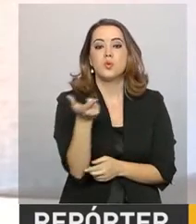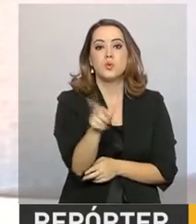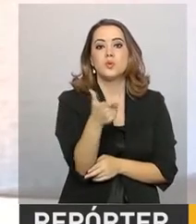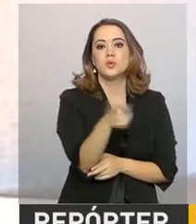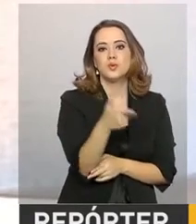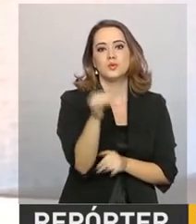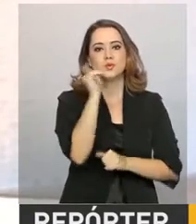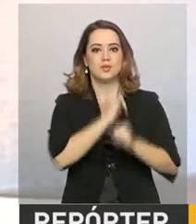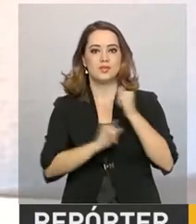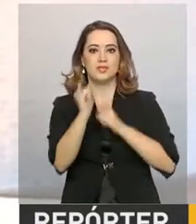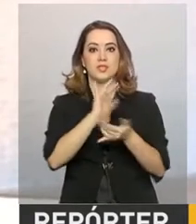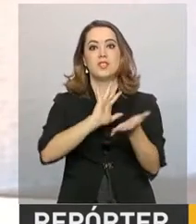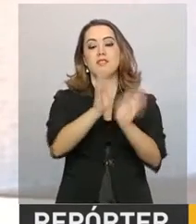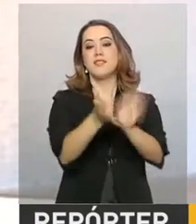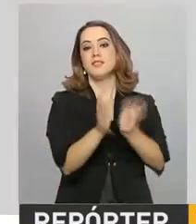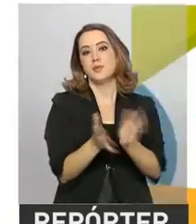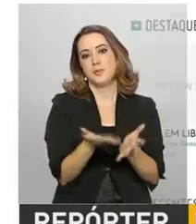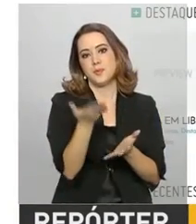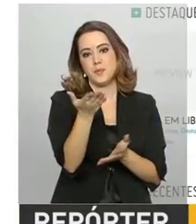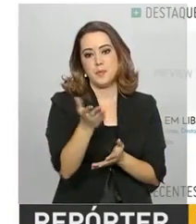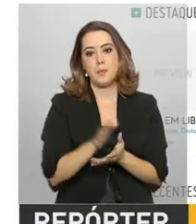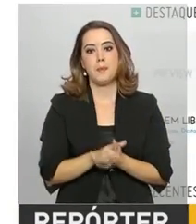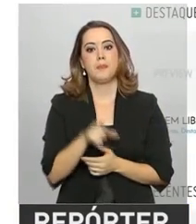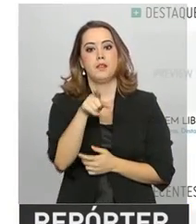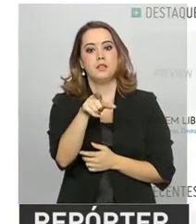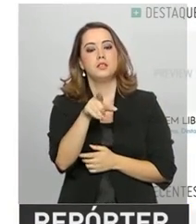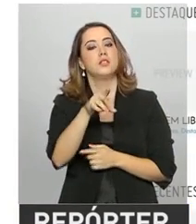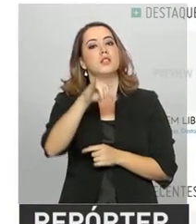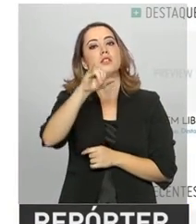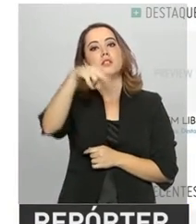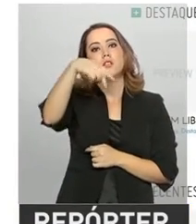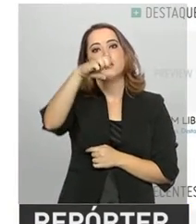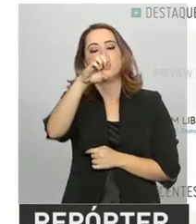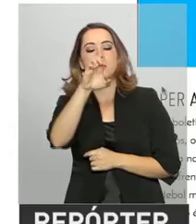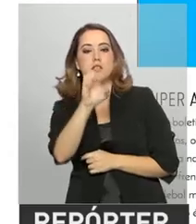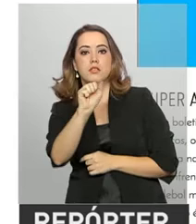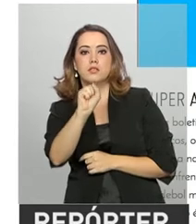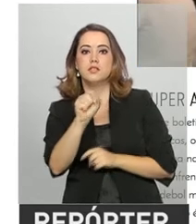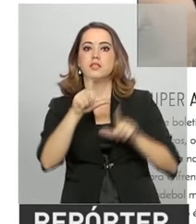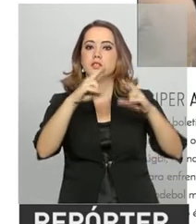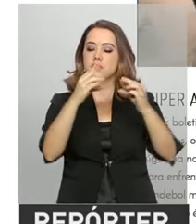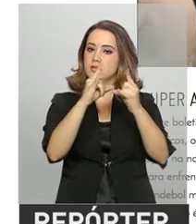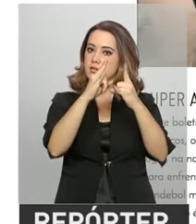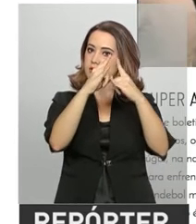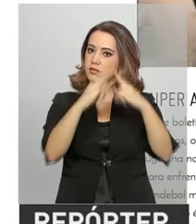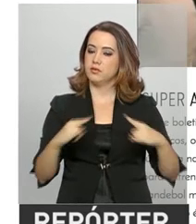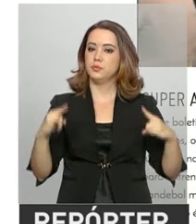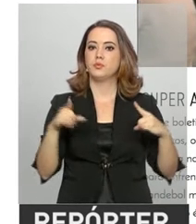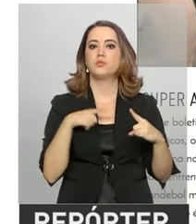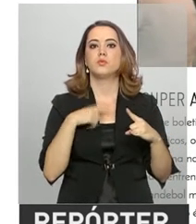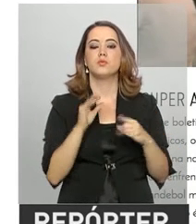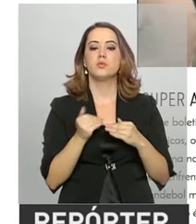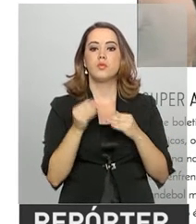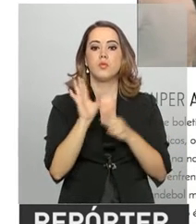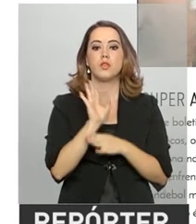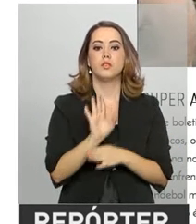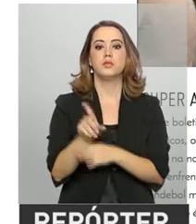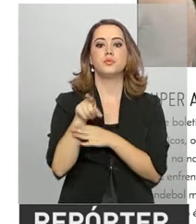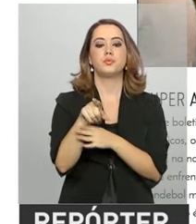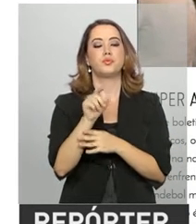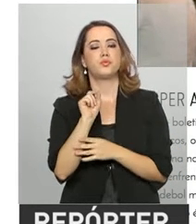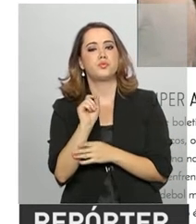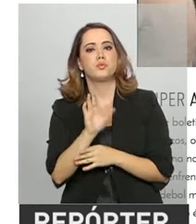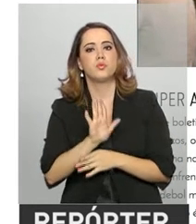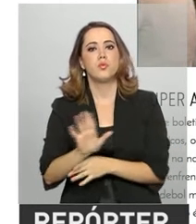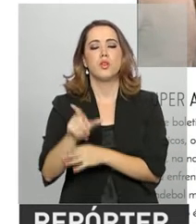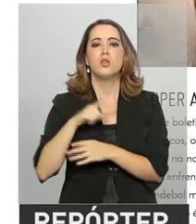competições em língua brasileira de sinais. A TV INES é uma iniciativa do Instituto Nacional de Educação para Surdos. E